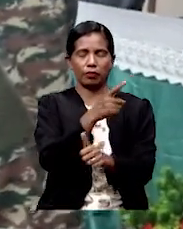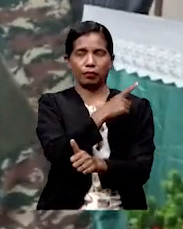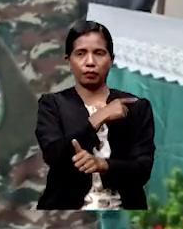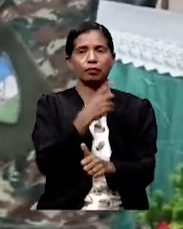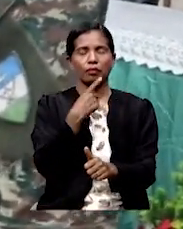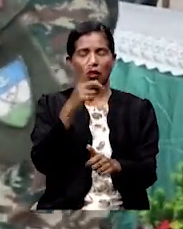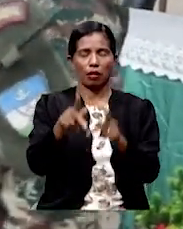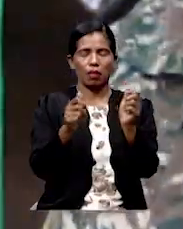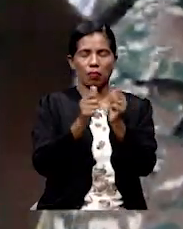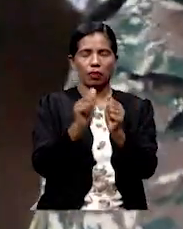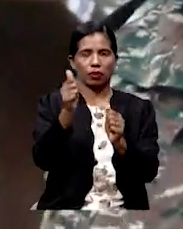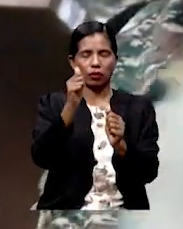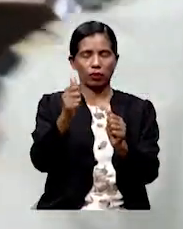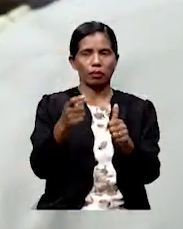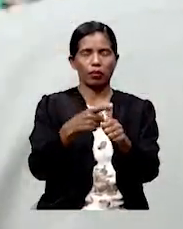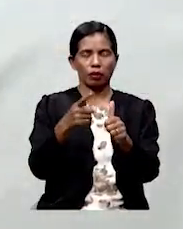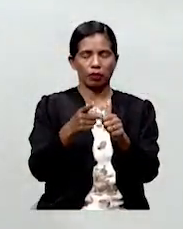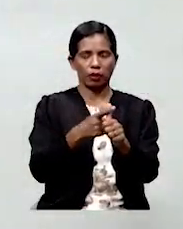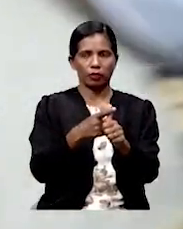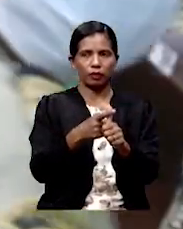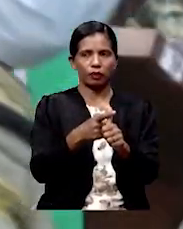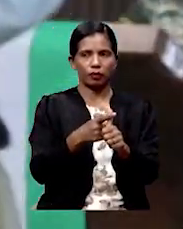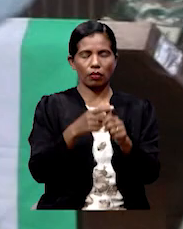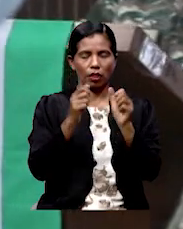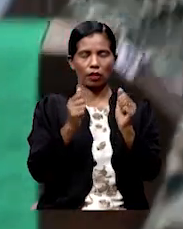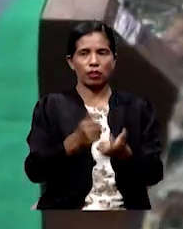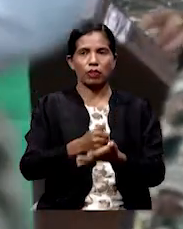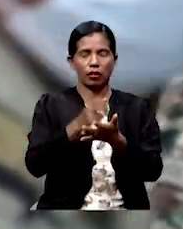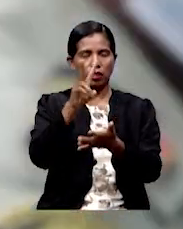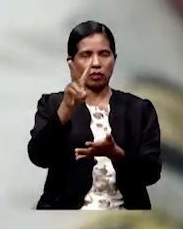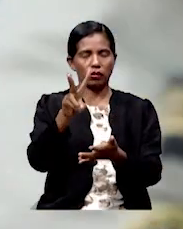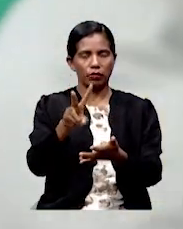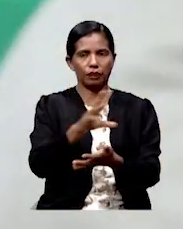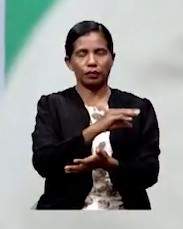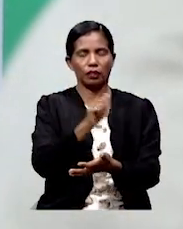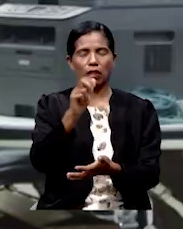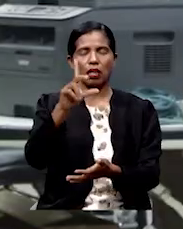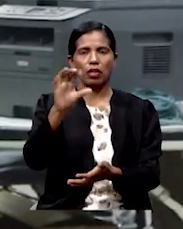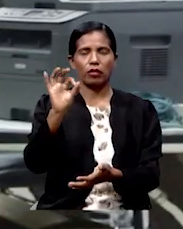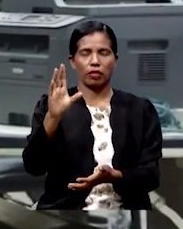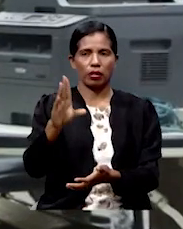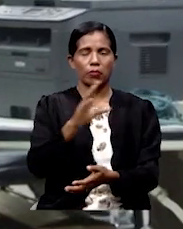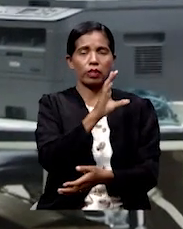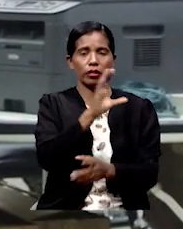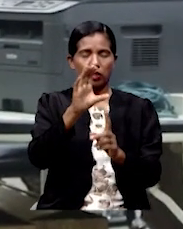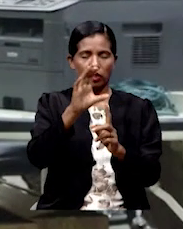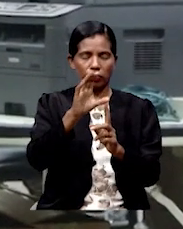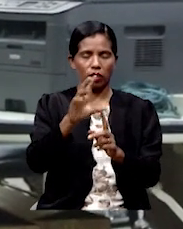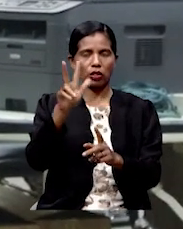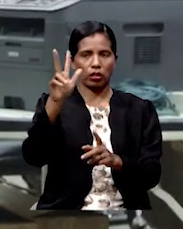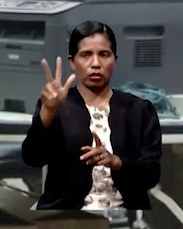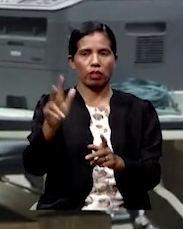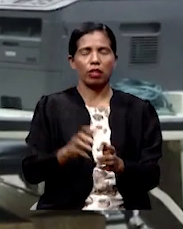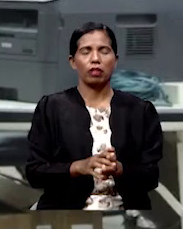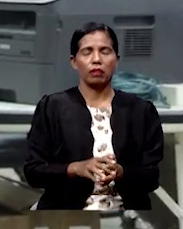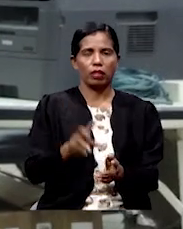em sanulo, primeiro sargento ba sargento azurante na em rua, alferes ba tenente na em tolo, capitão ba major na